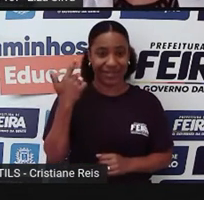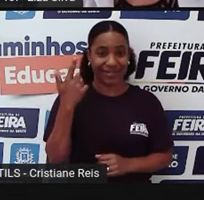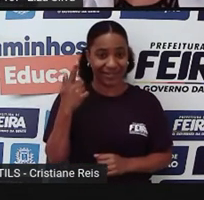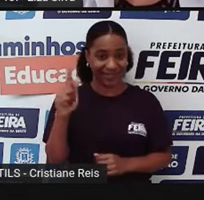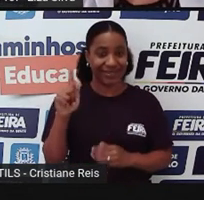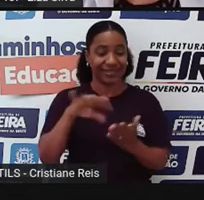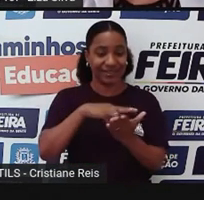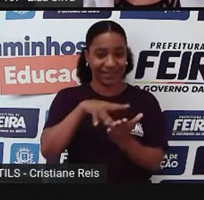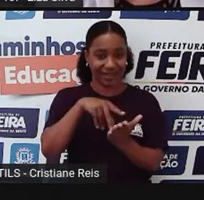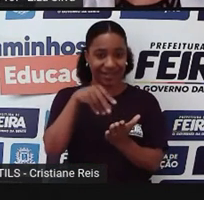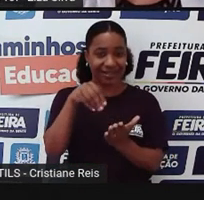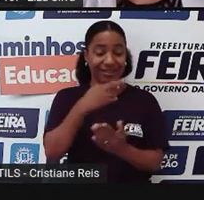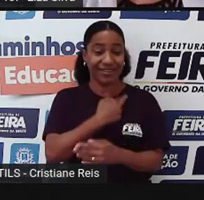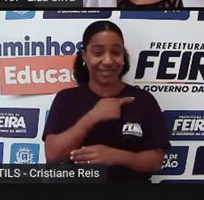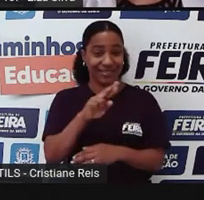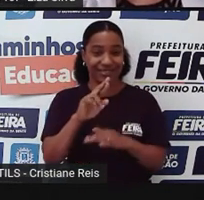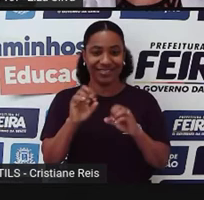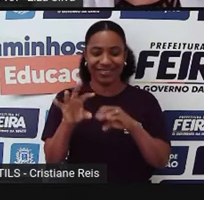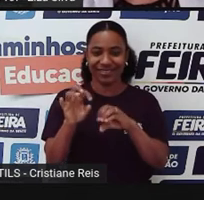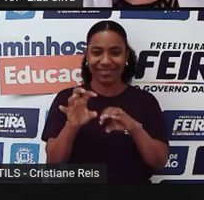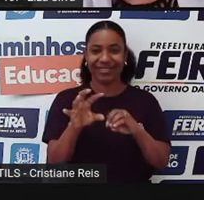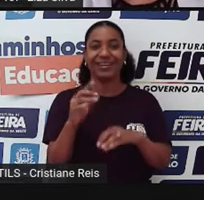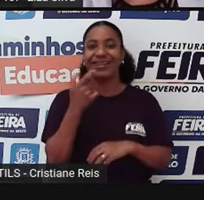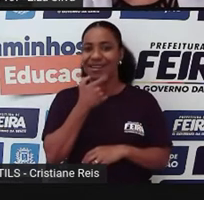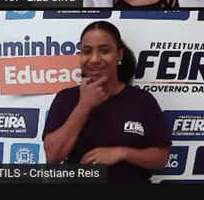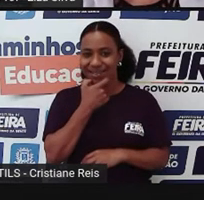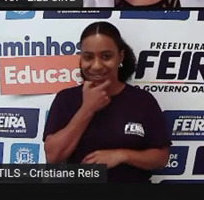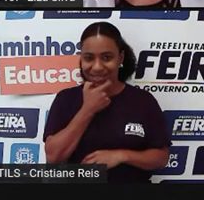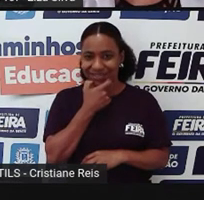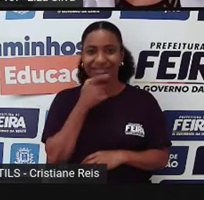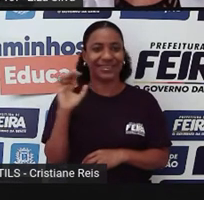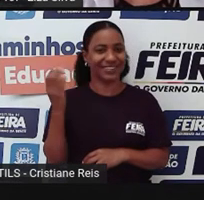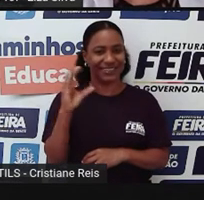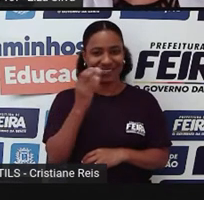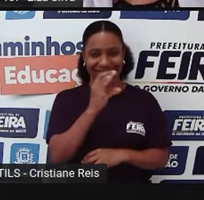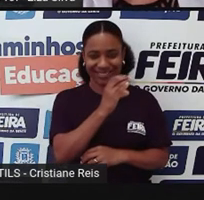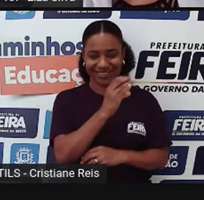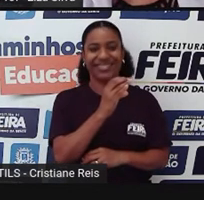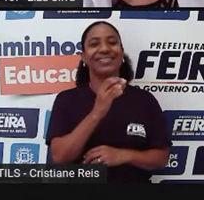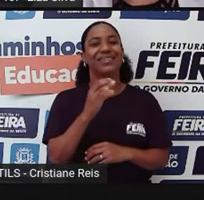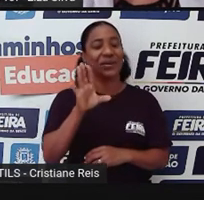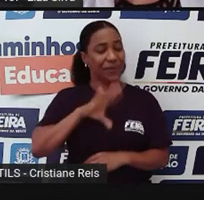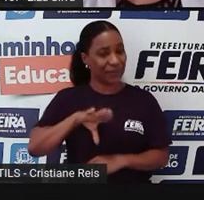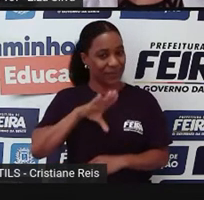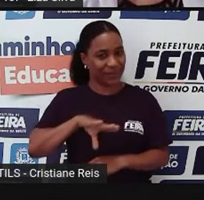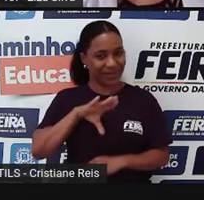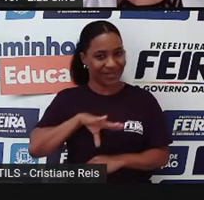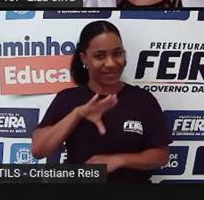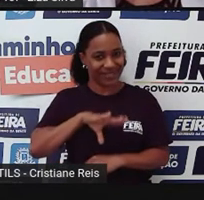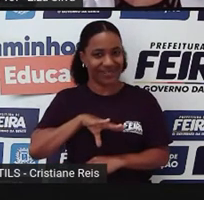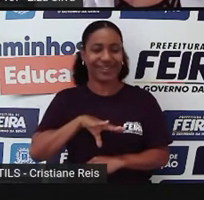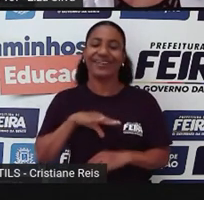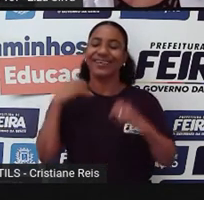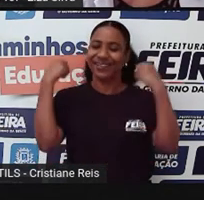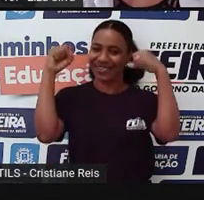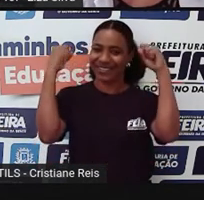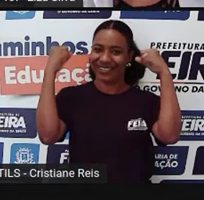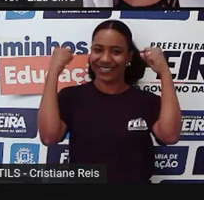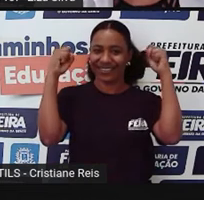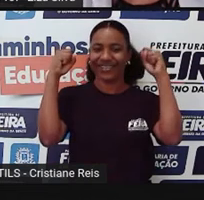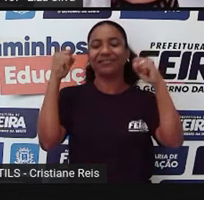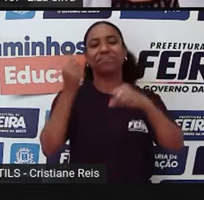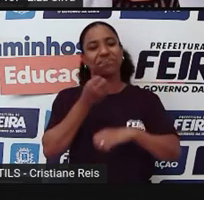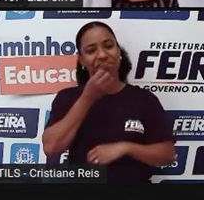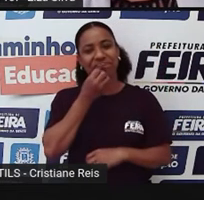education and Human History is a Physical era o queijo